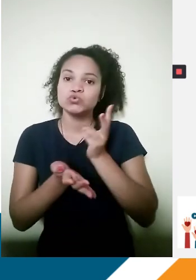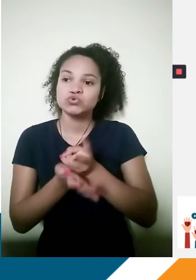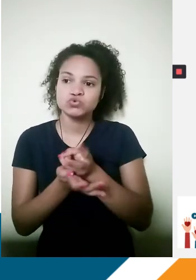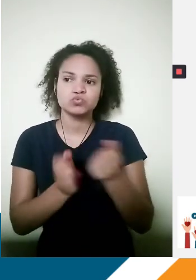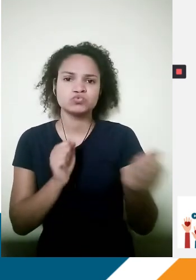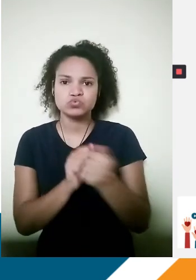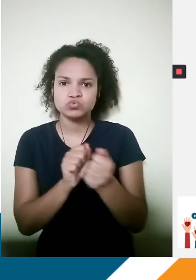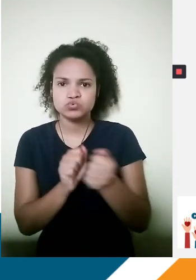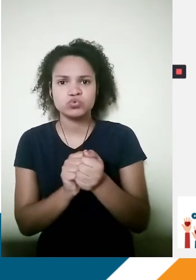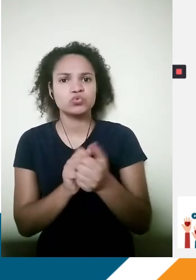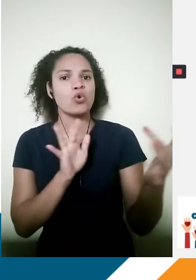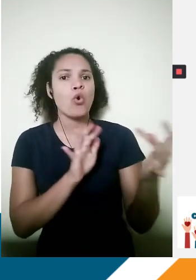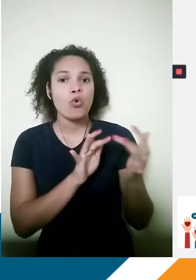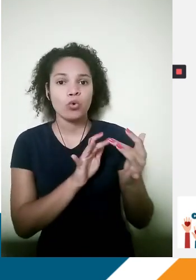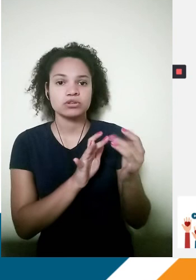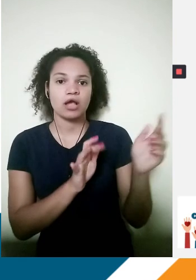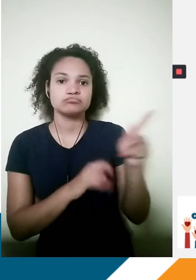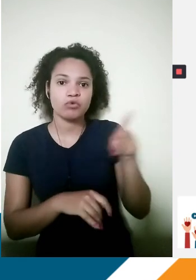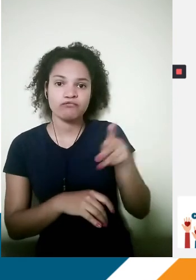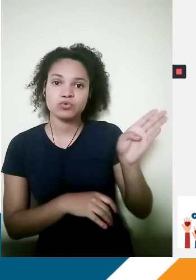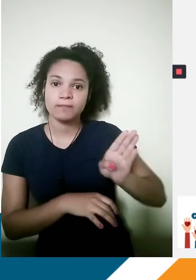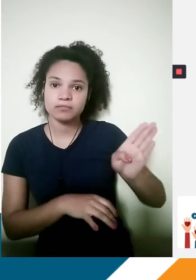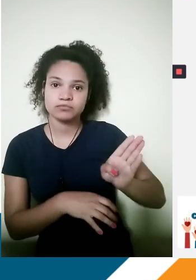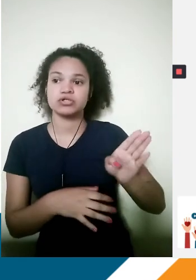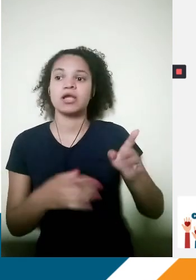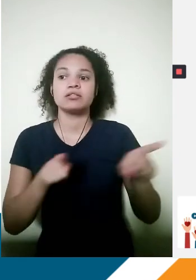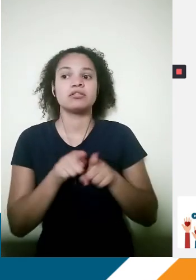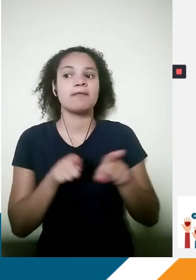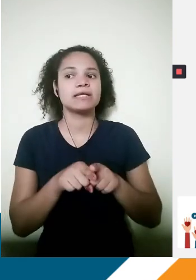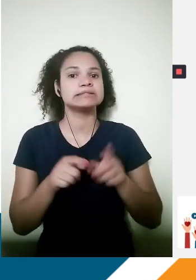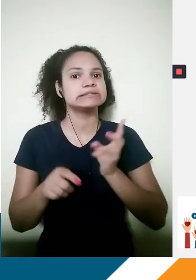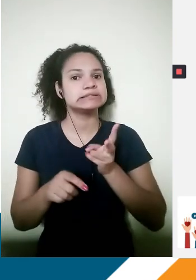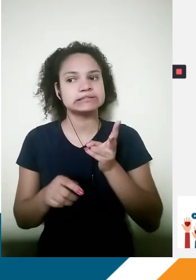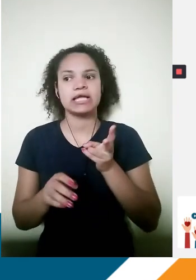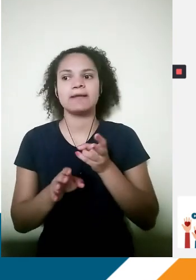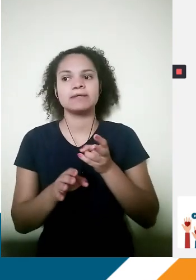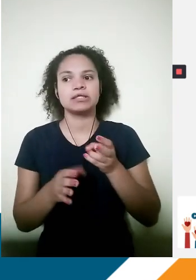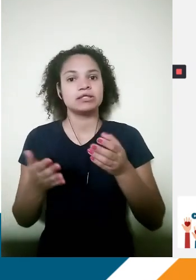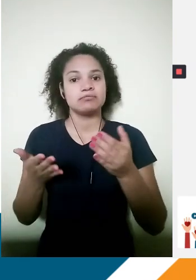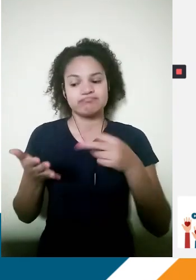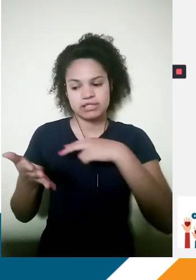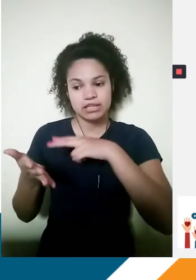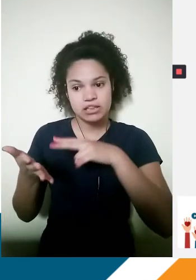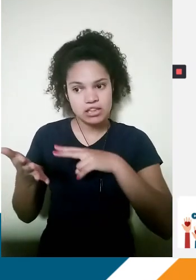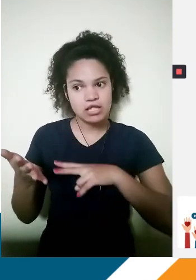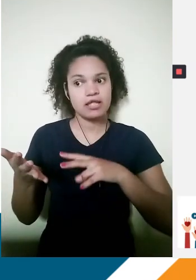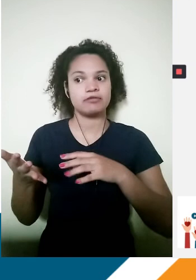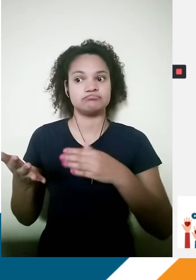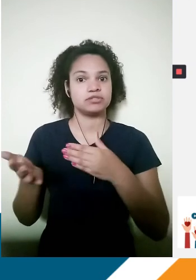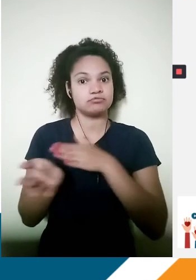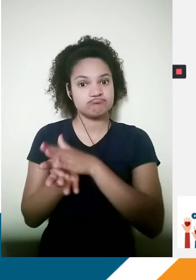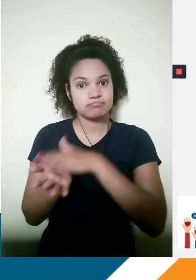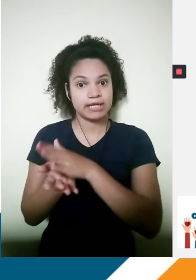conosco, permaneçam em contato com os seus mediadores e sempre sugerindo a aproximação com o material impresso que vocês têm em